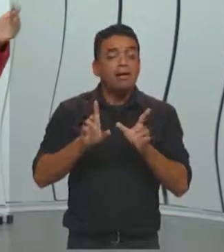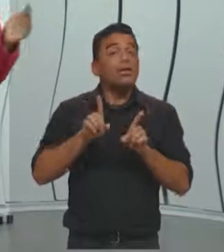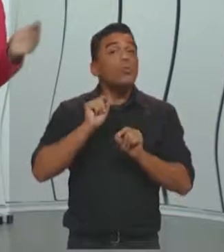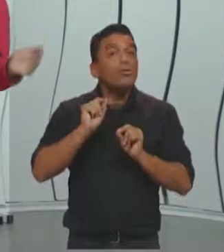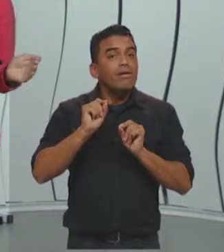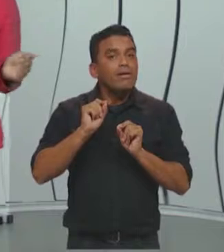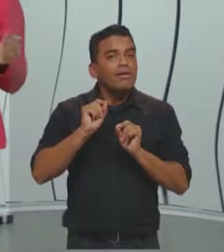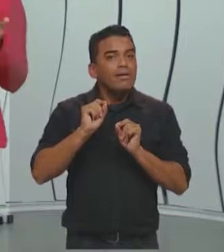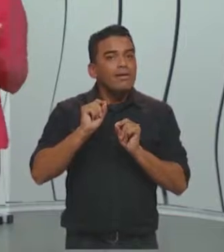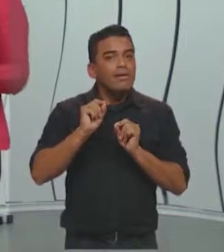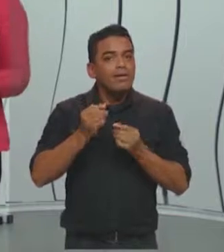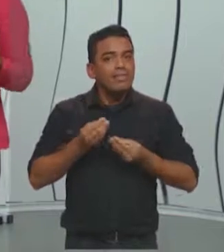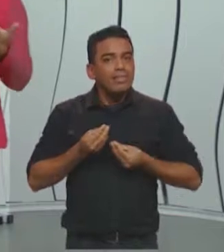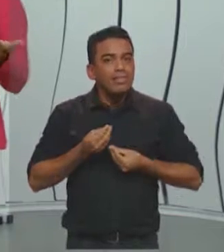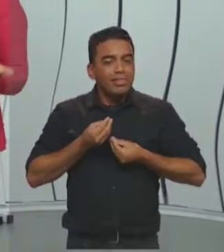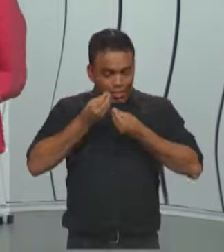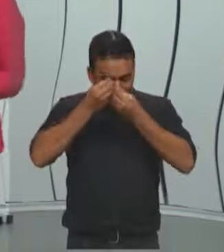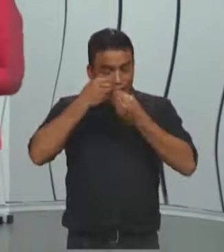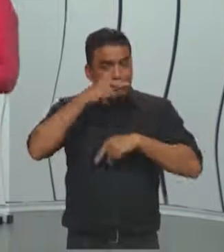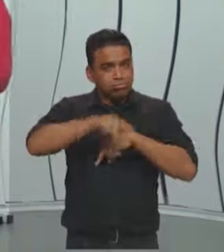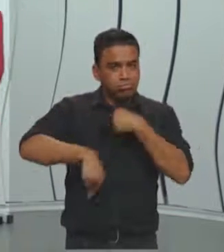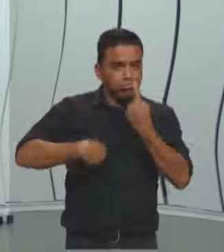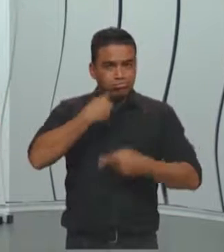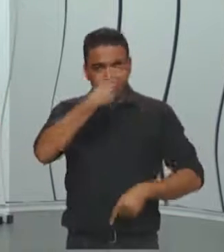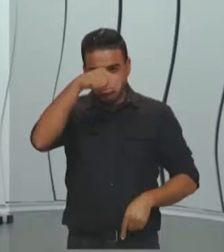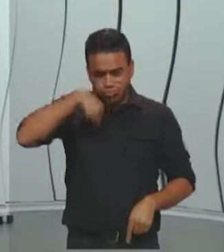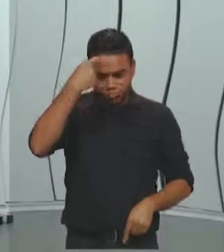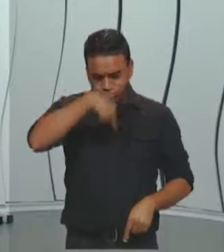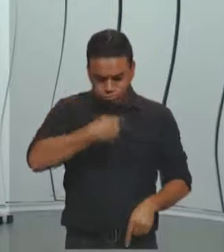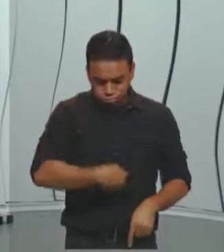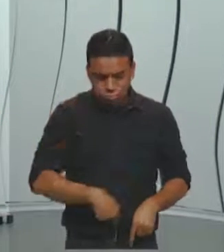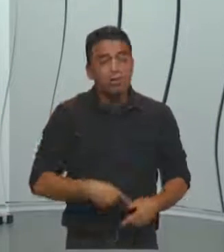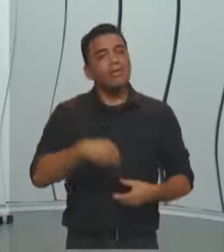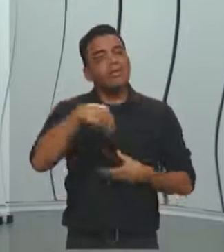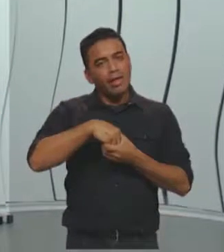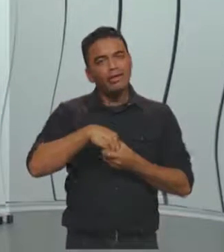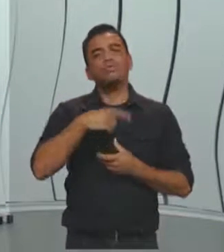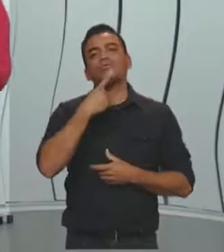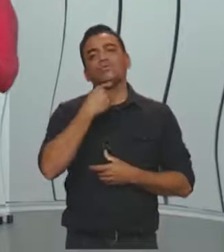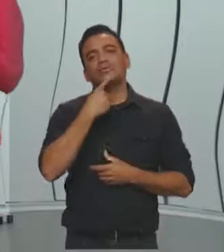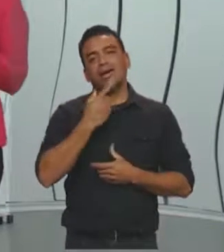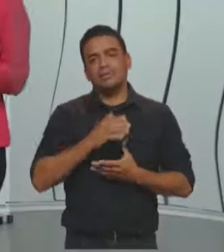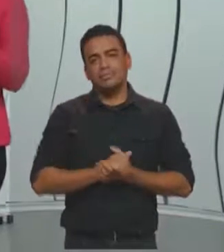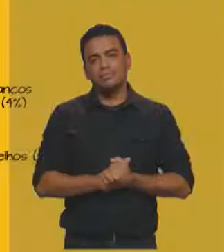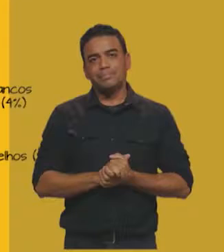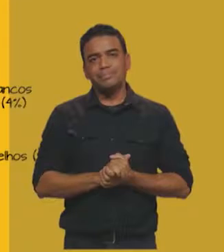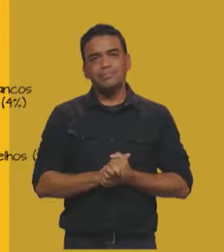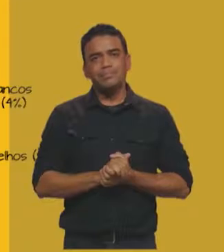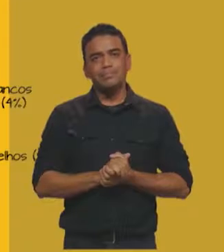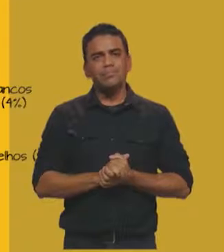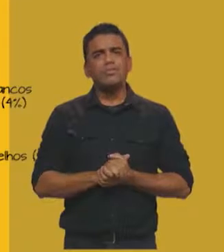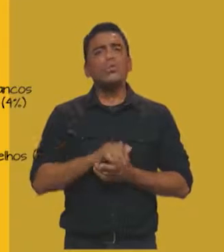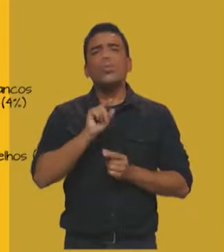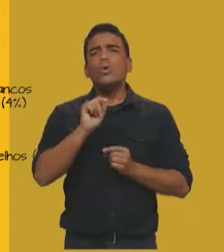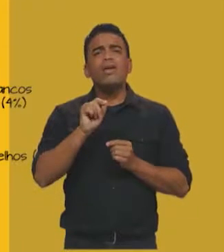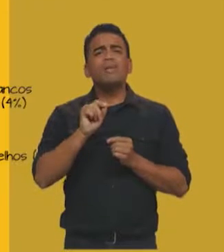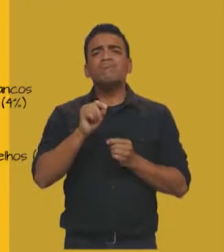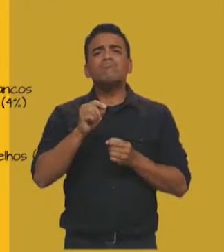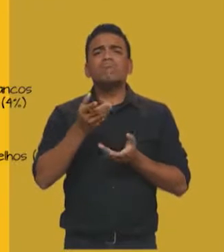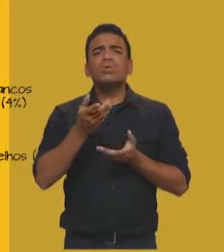transporte desses resíduos é o sangue. De que é formado o